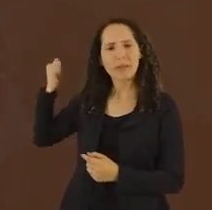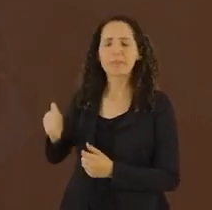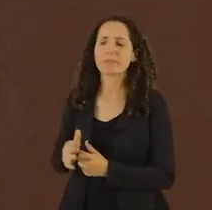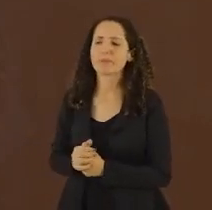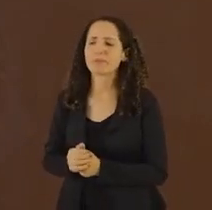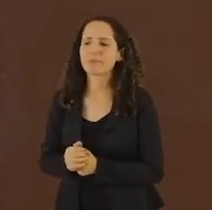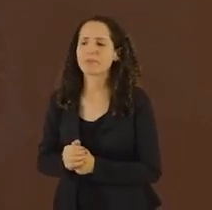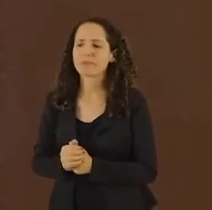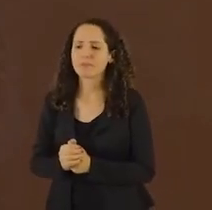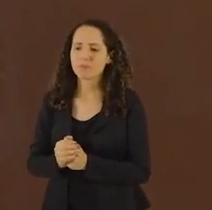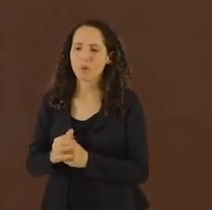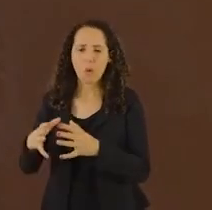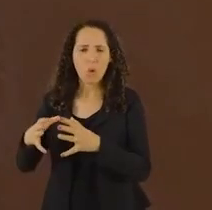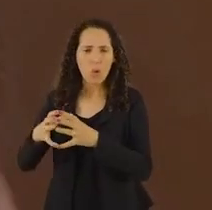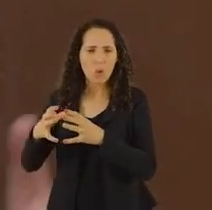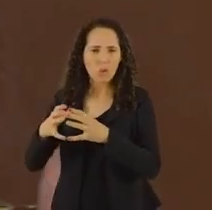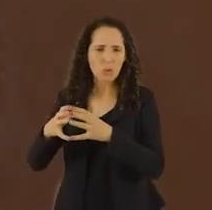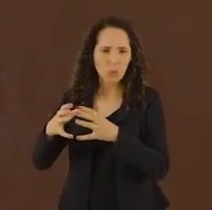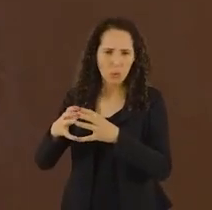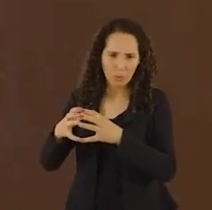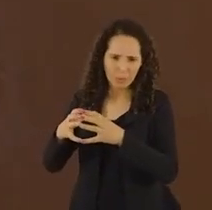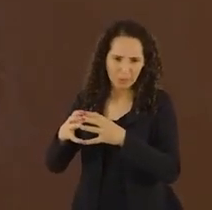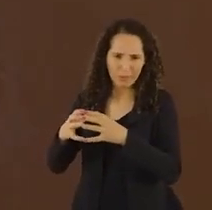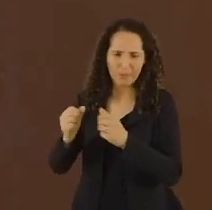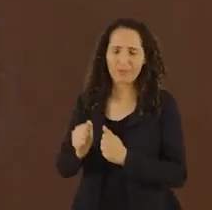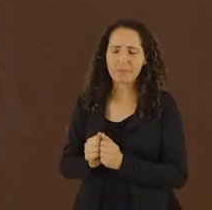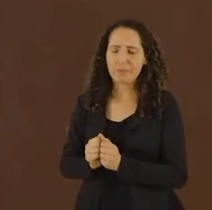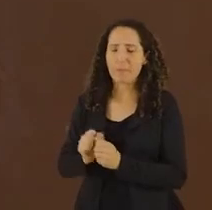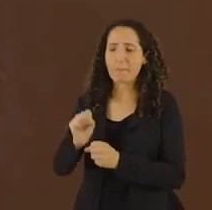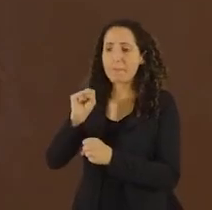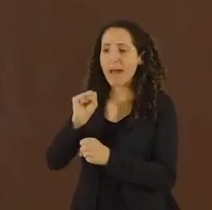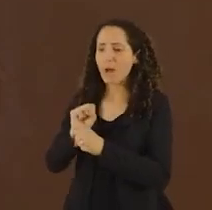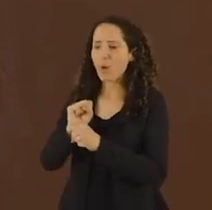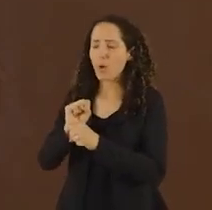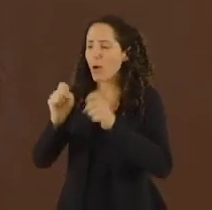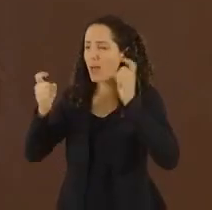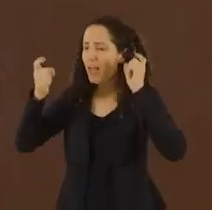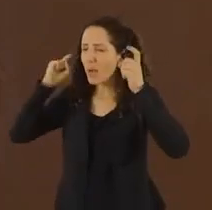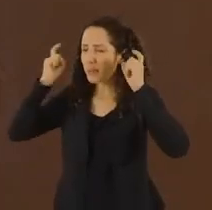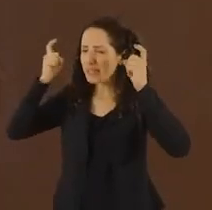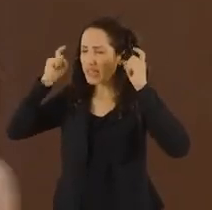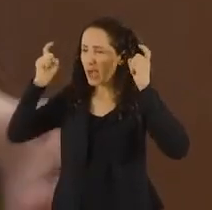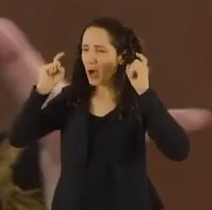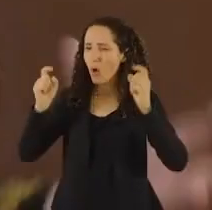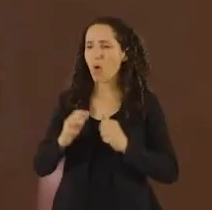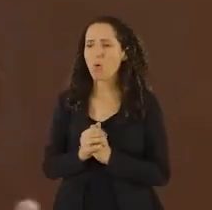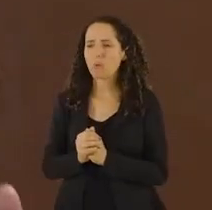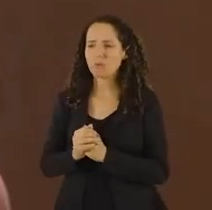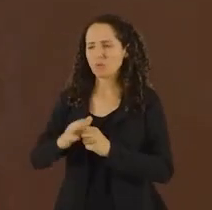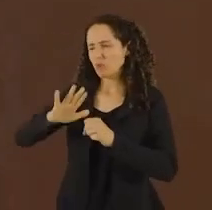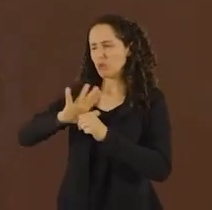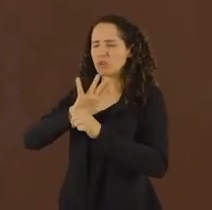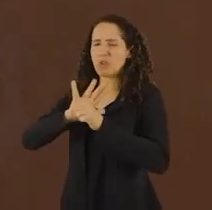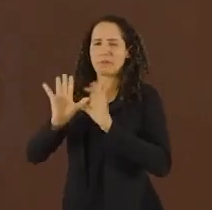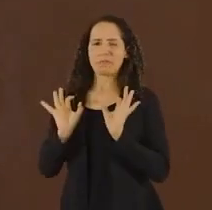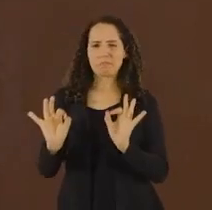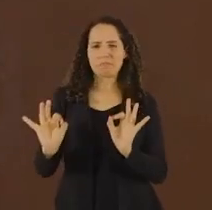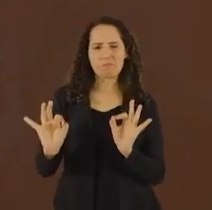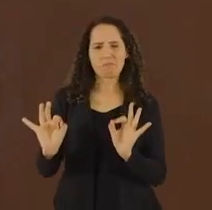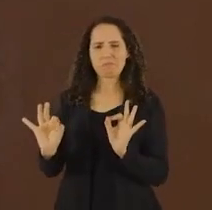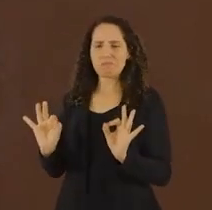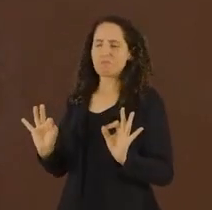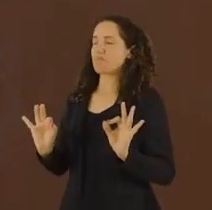academias deixaram ser reuniões de notáveis cobertos de pompa e circunstância